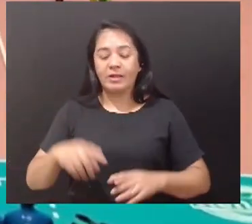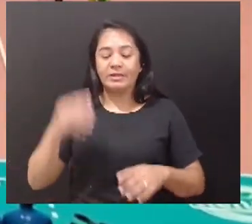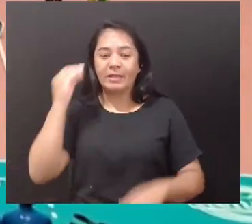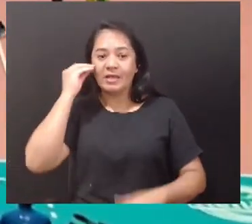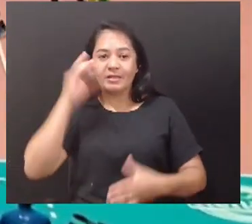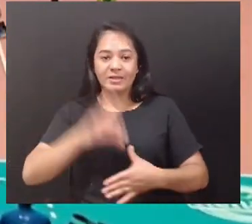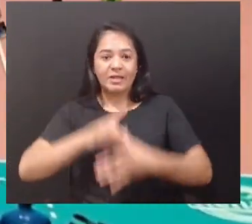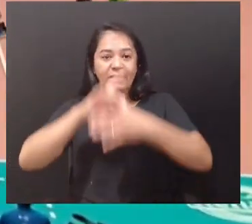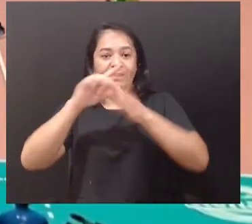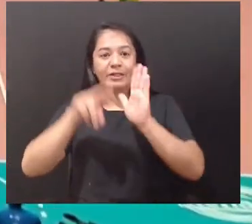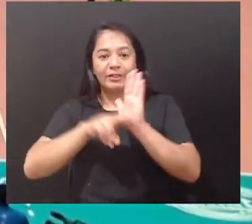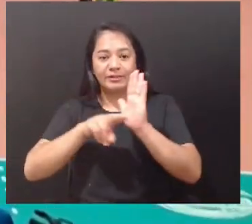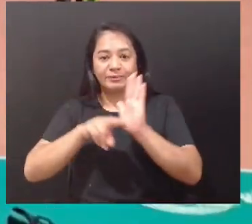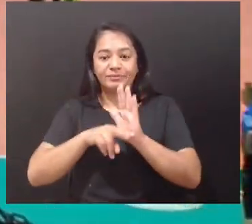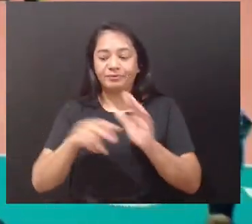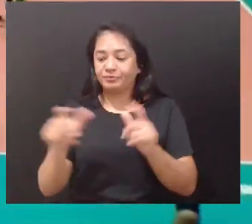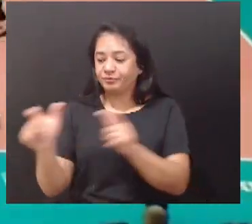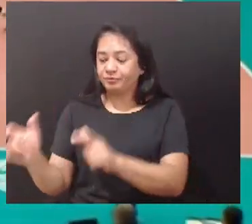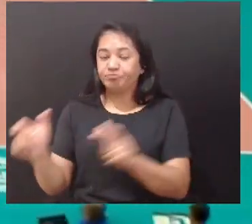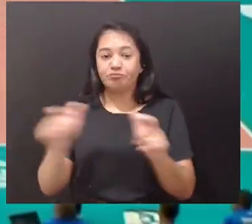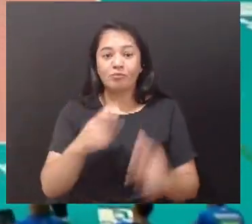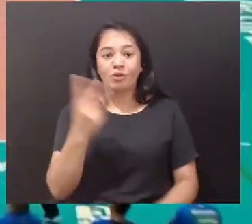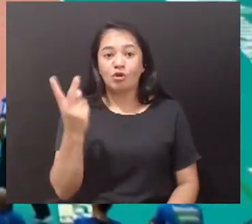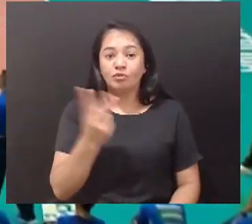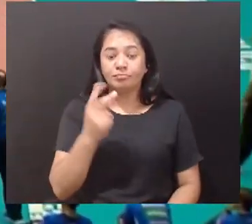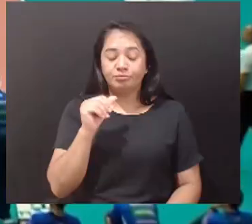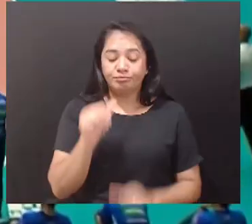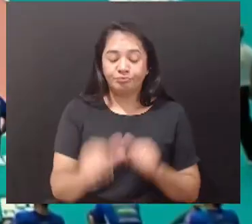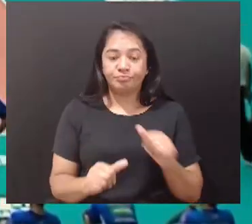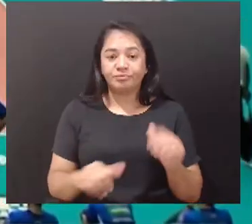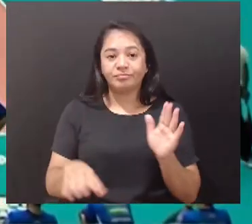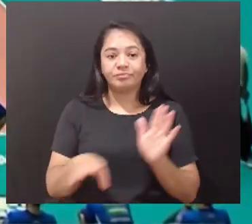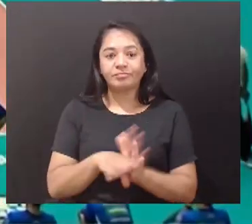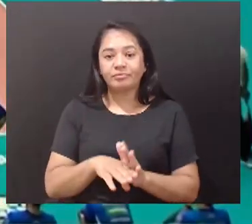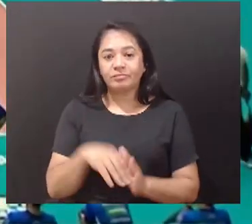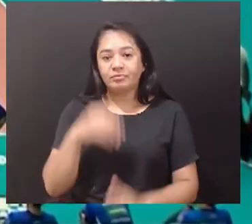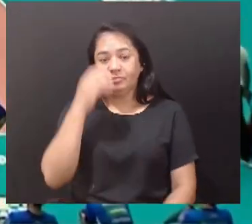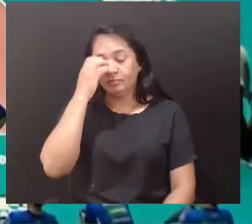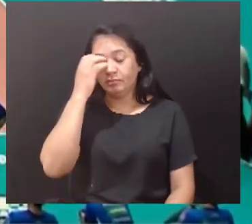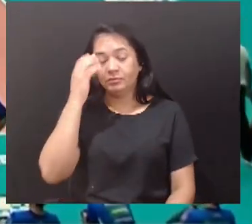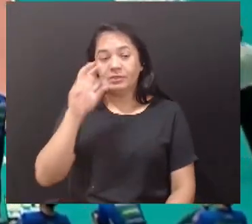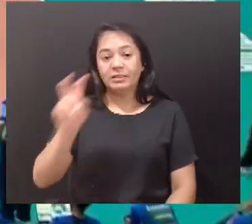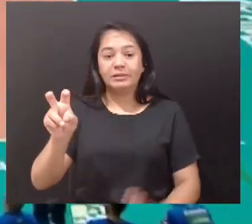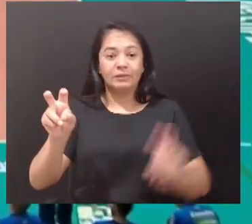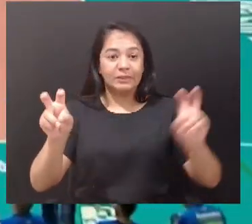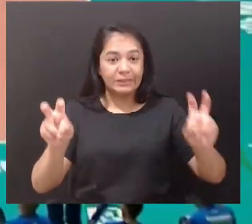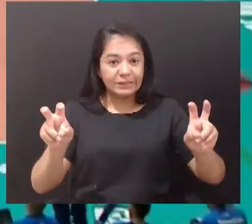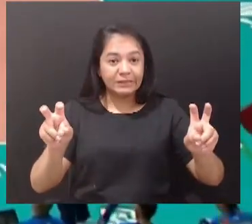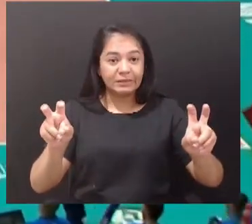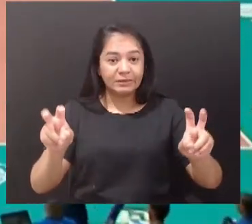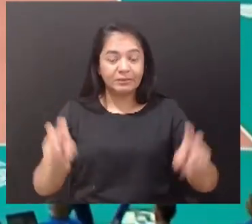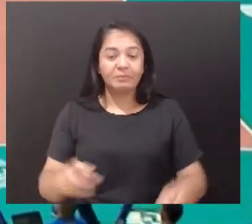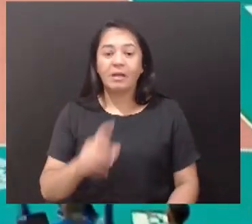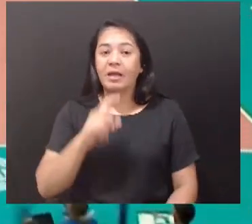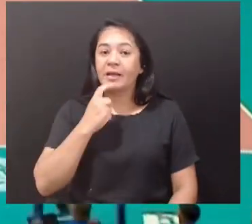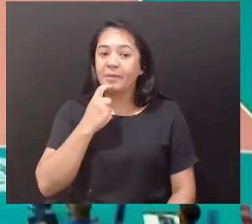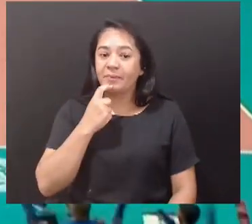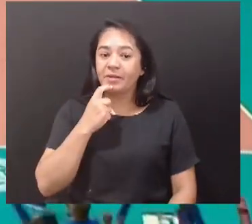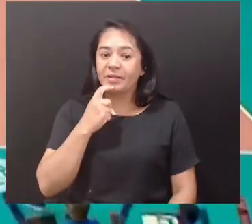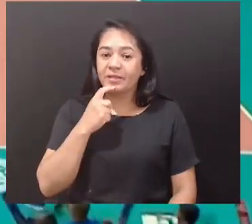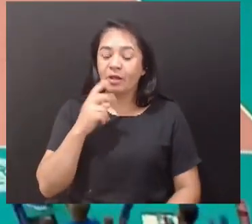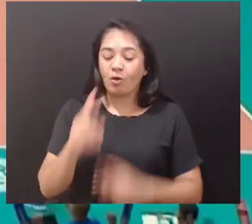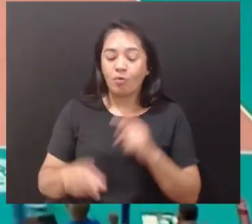dois times alternaram até o placar apontar 5-5, quando o Campinas pontuou em sequência com